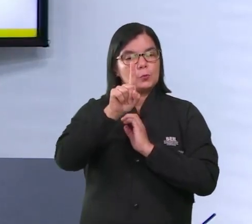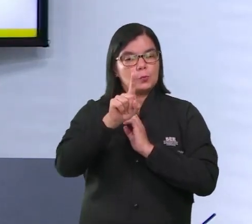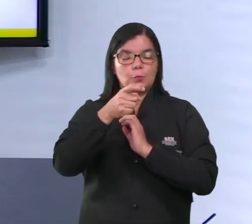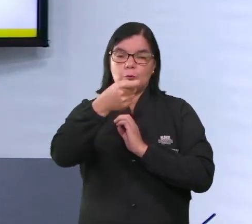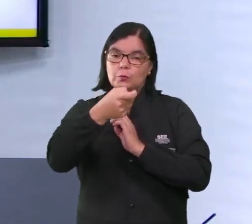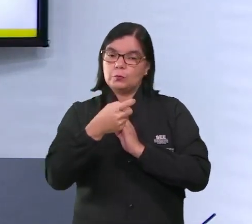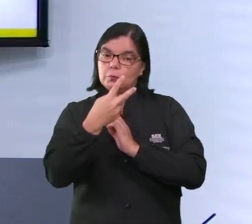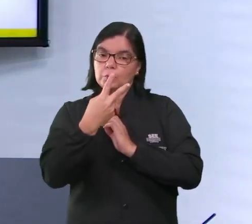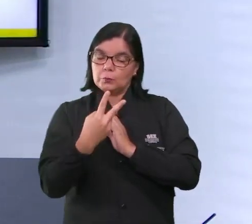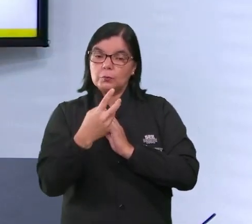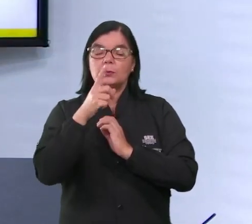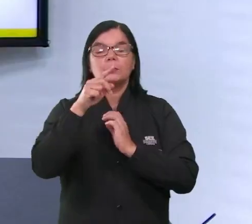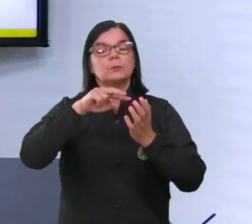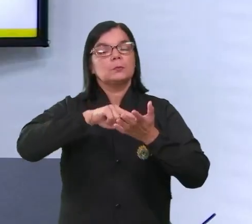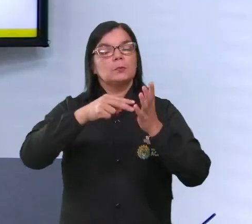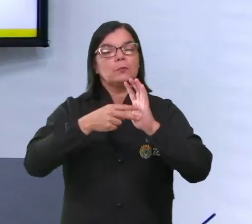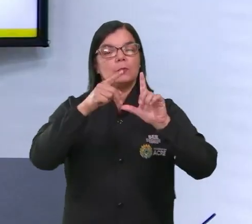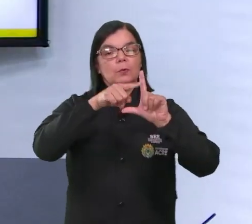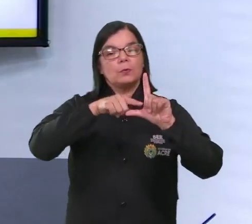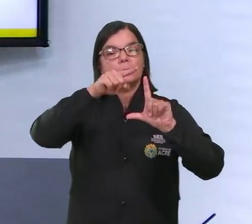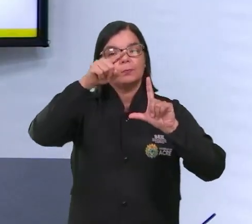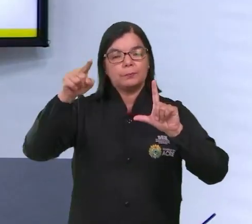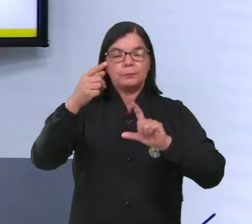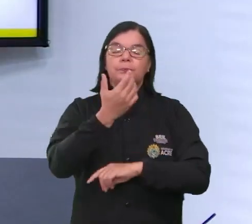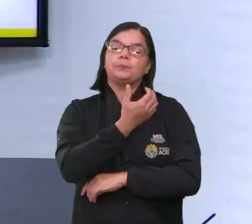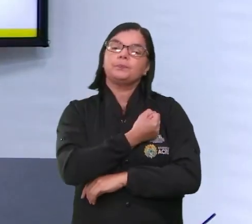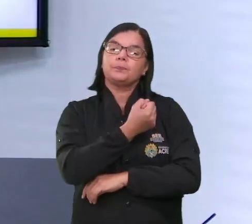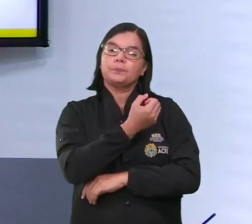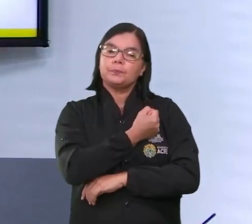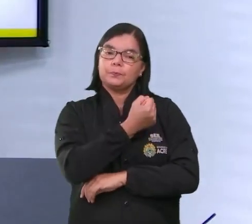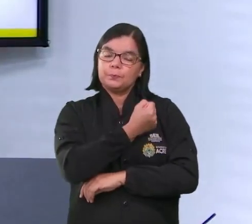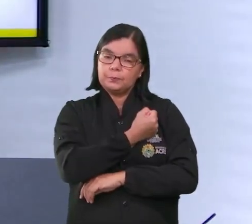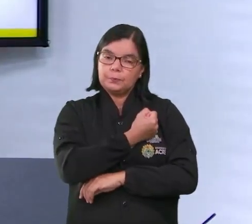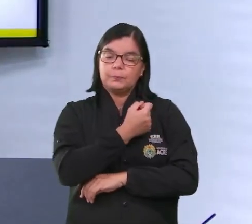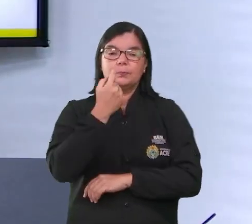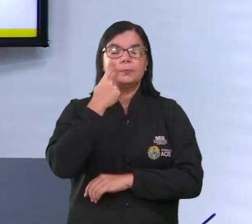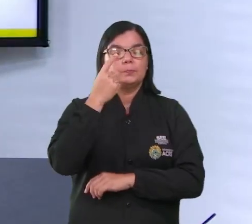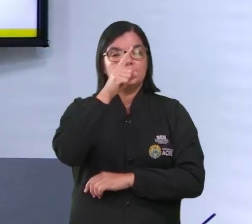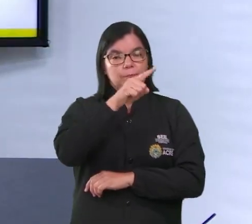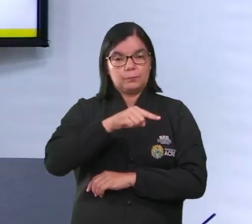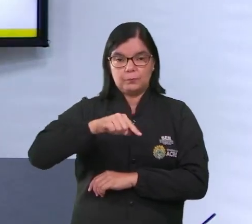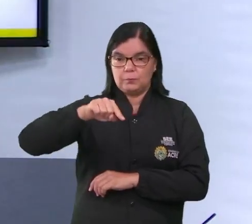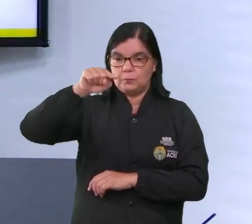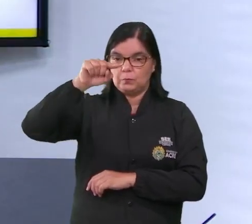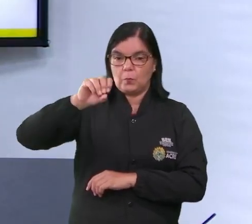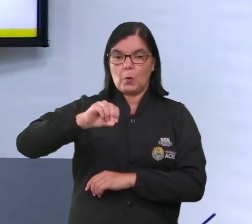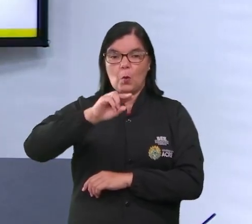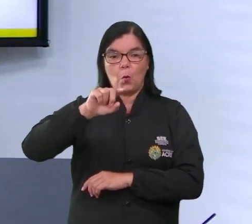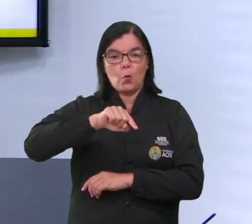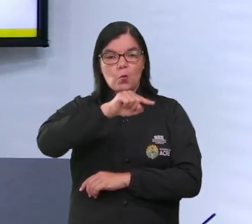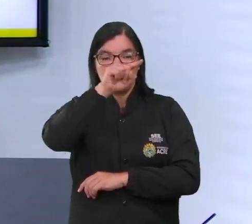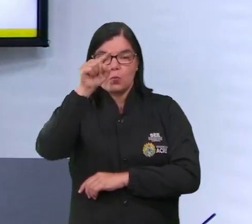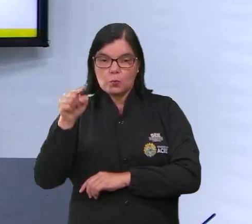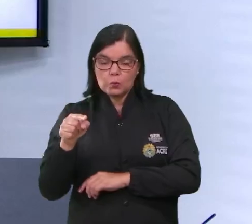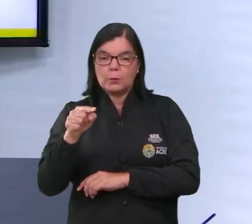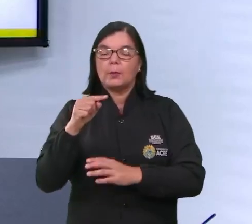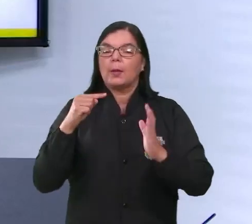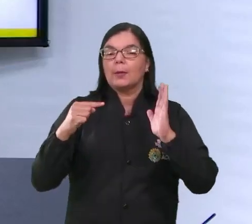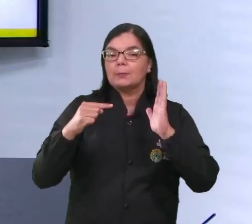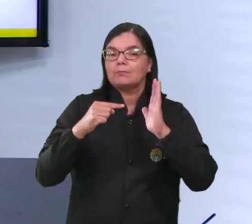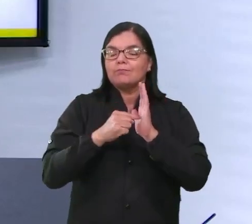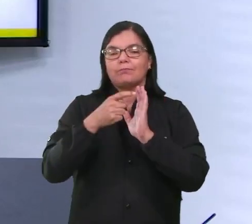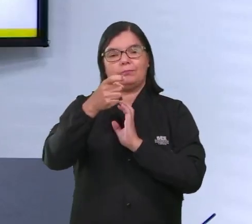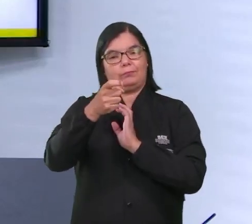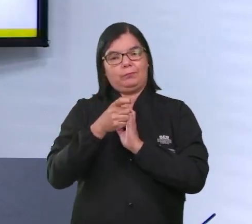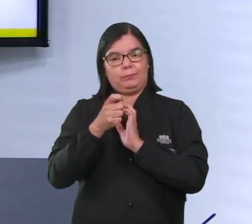linhas, são as raízes, são os valores onde a parábola ela toca o eixo x. Olha